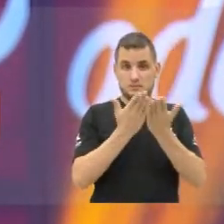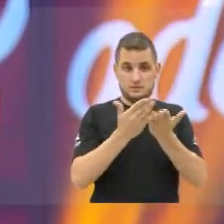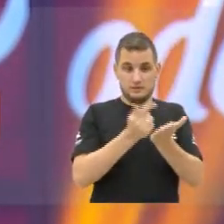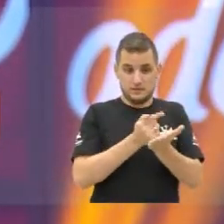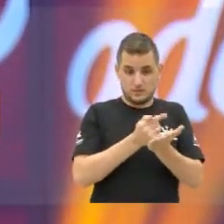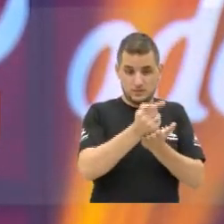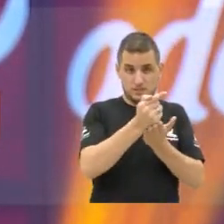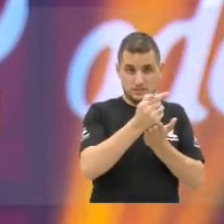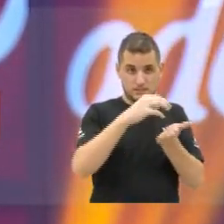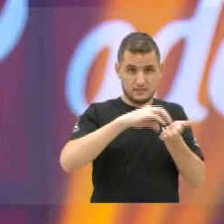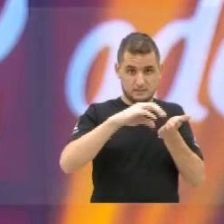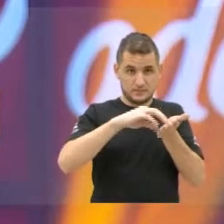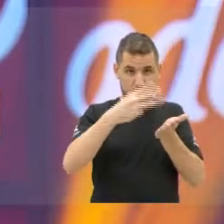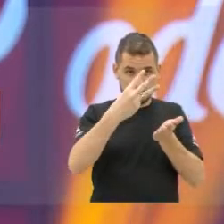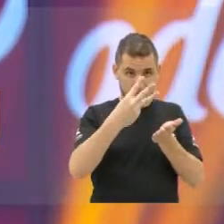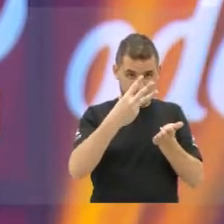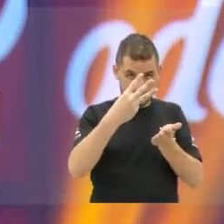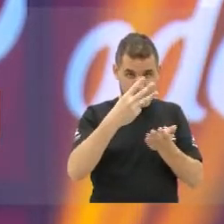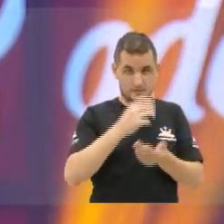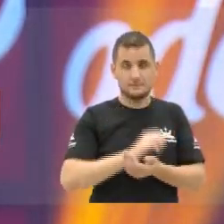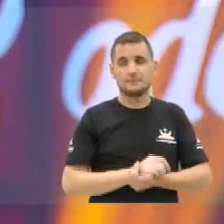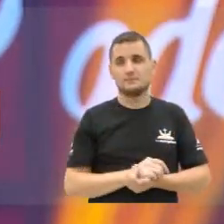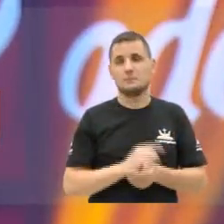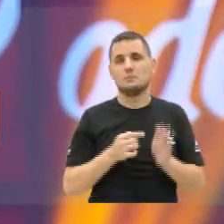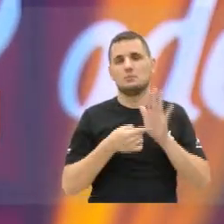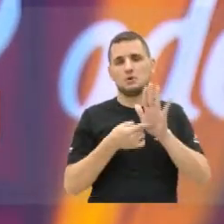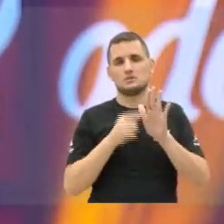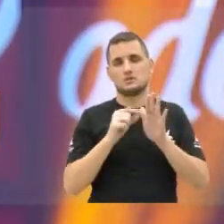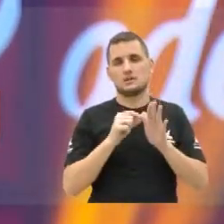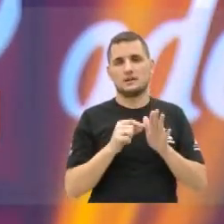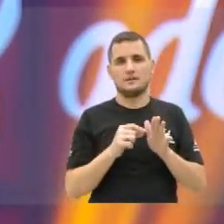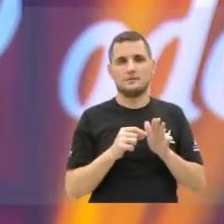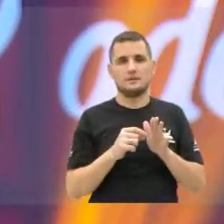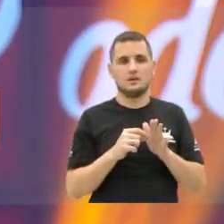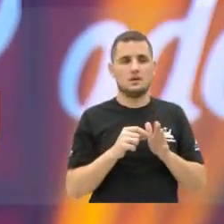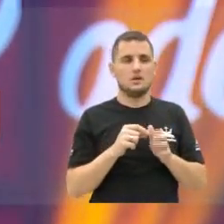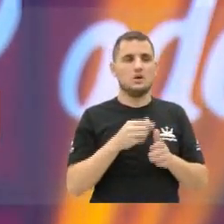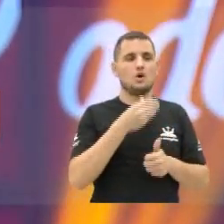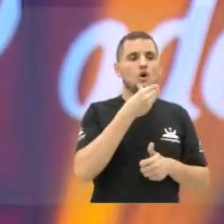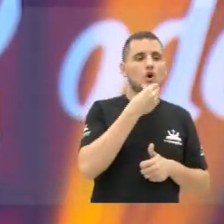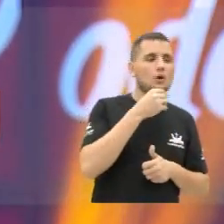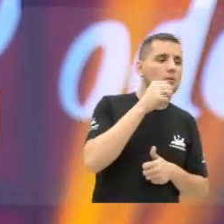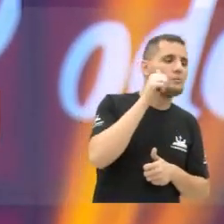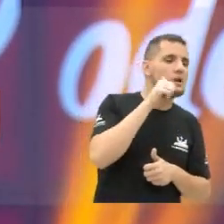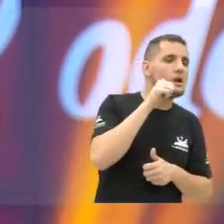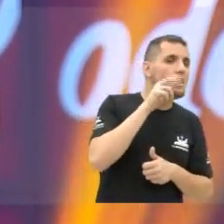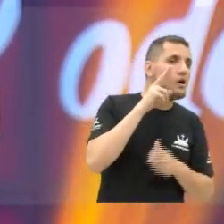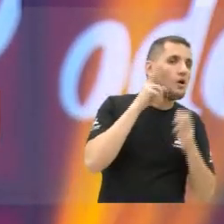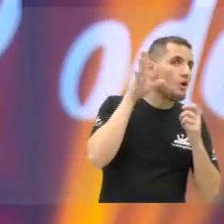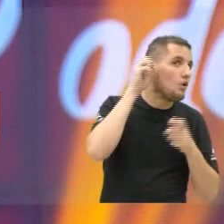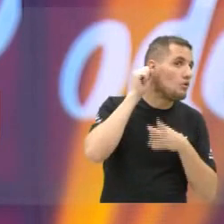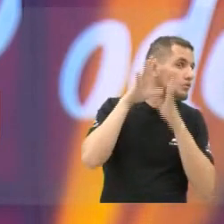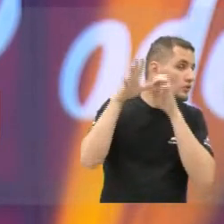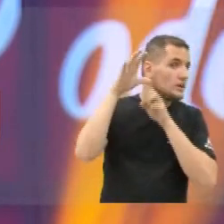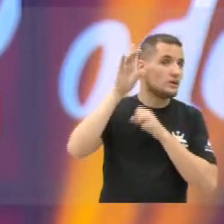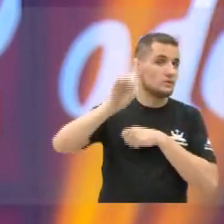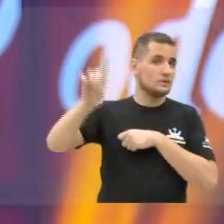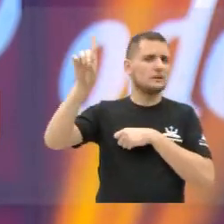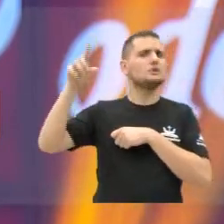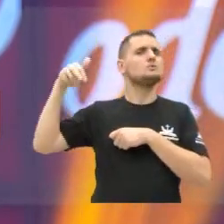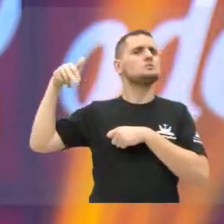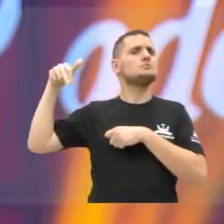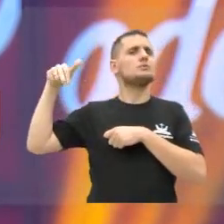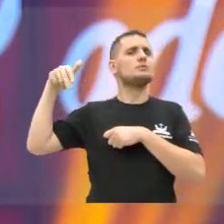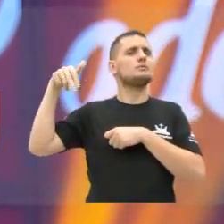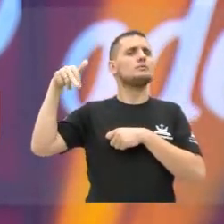8 a 10. Eles ouviram os passos de Yahvé Deus que passeava no jardim, a